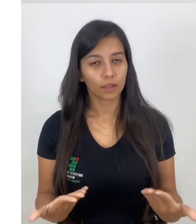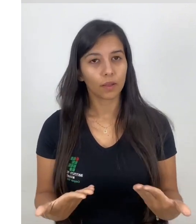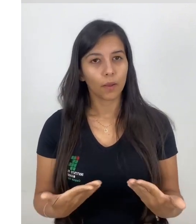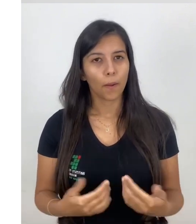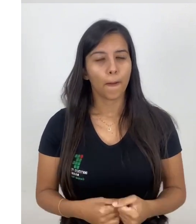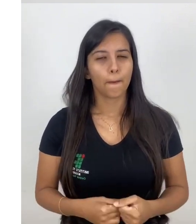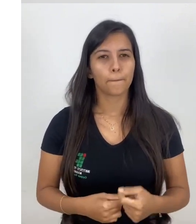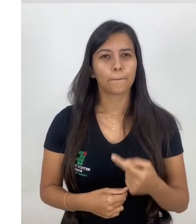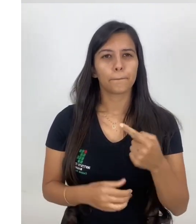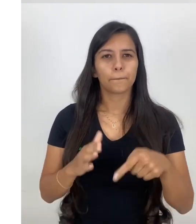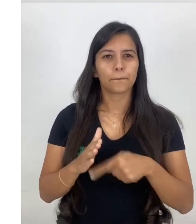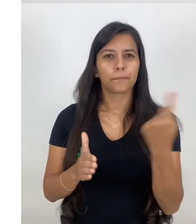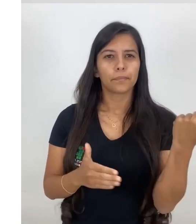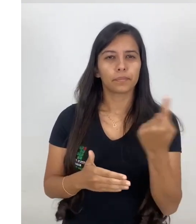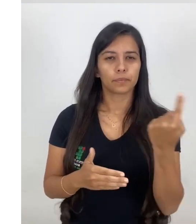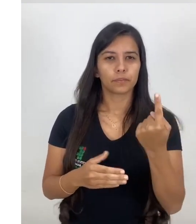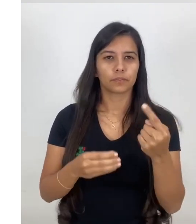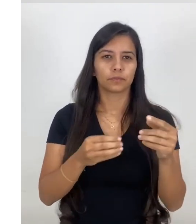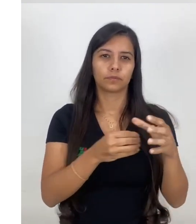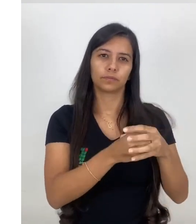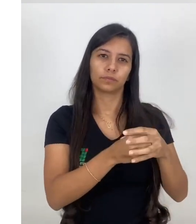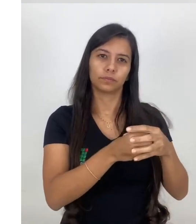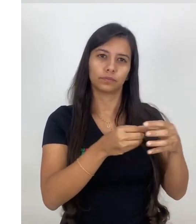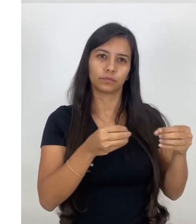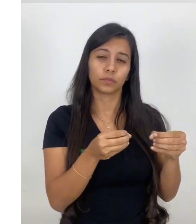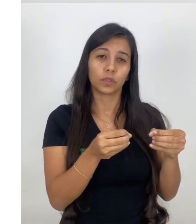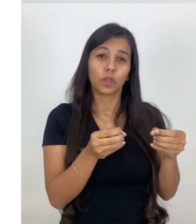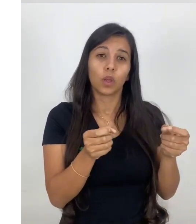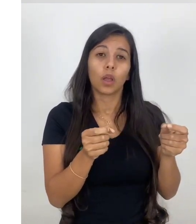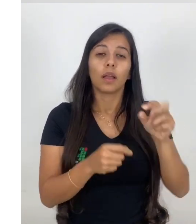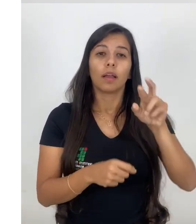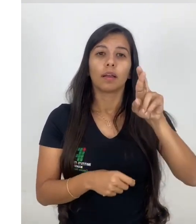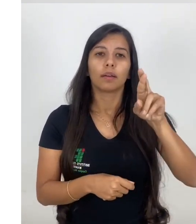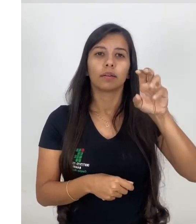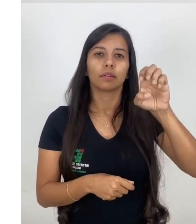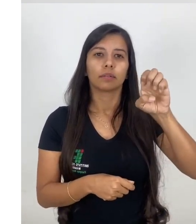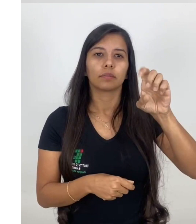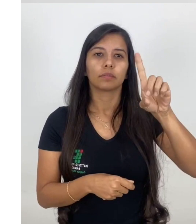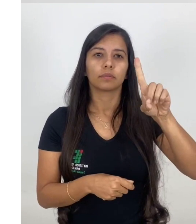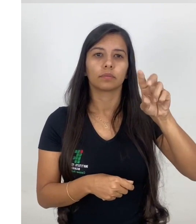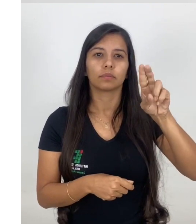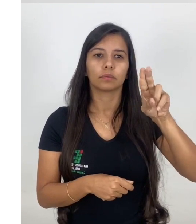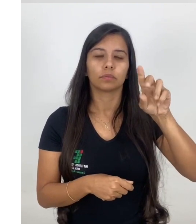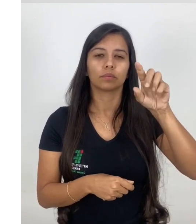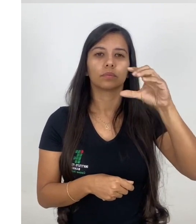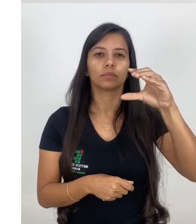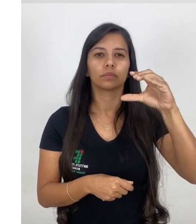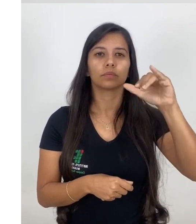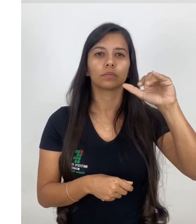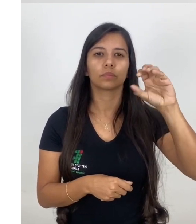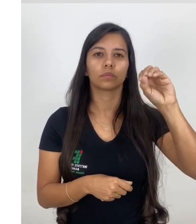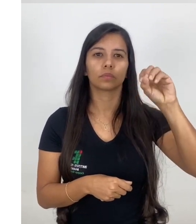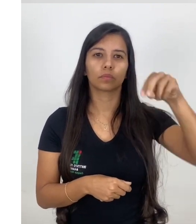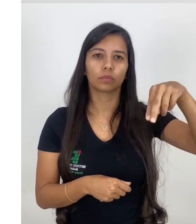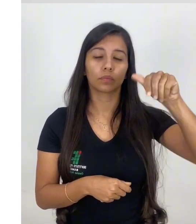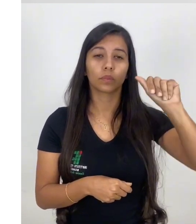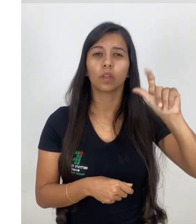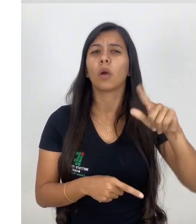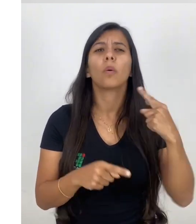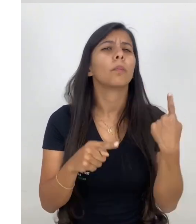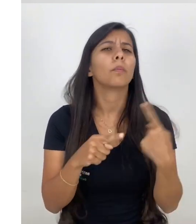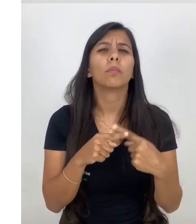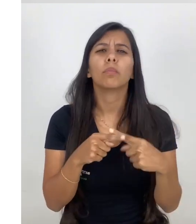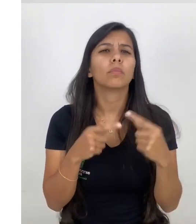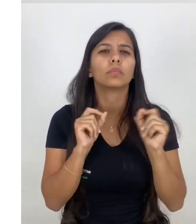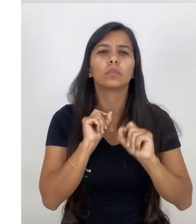Bom, a primeira fase da meiose ela é chamada de fase reducional. Aí a gente pode se perguntar, por